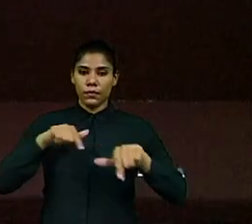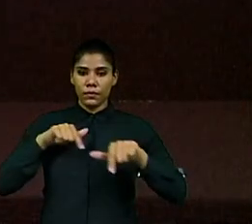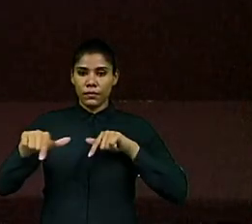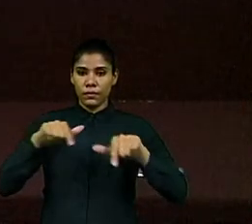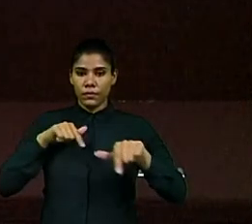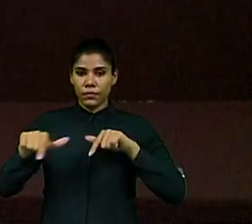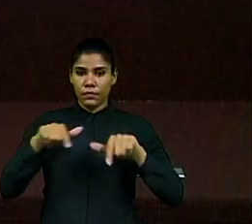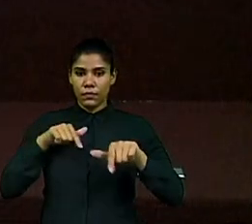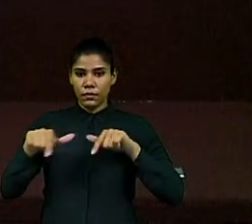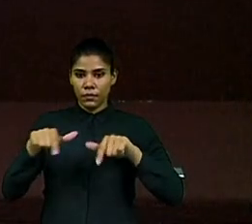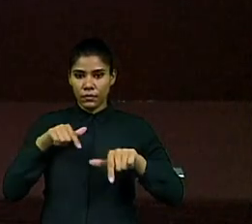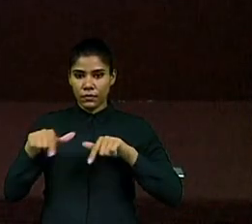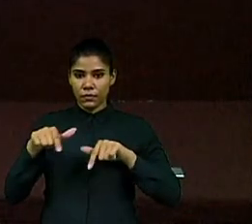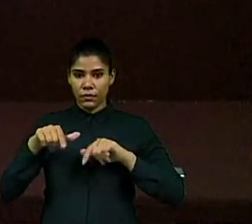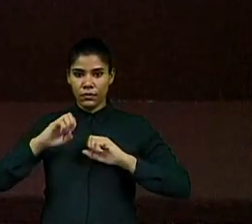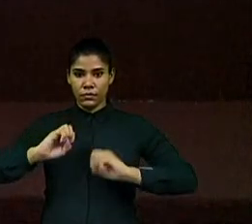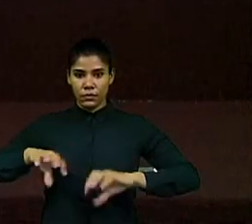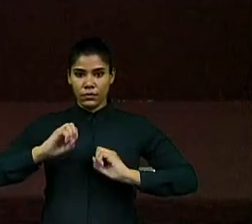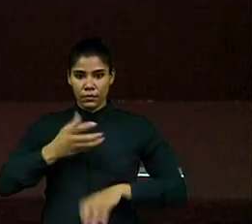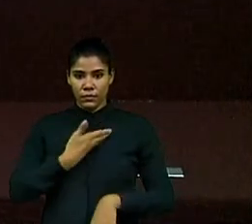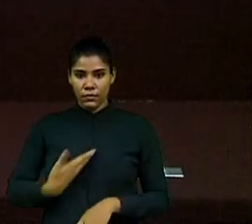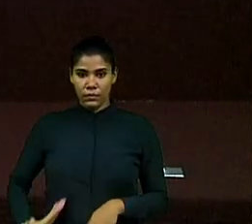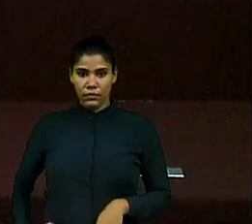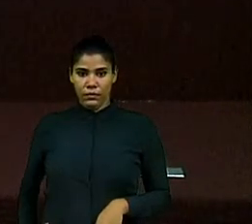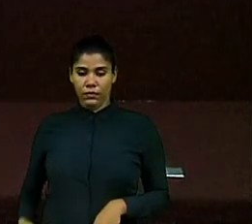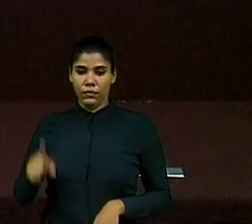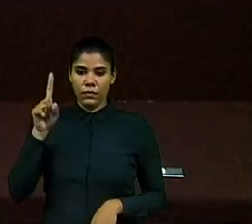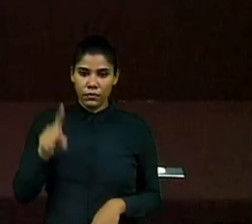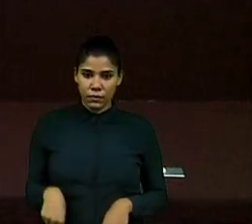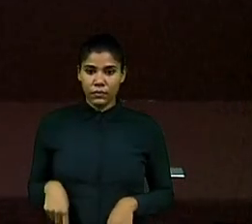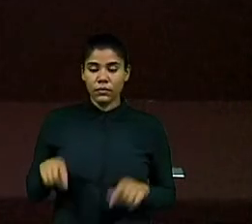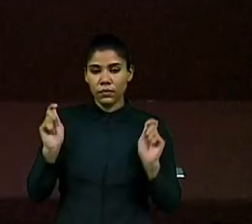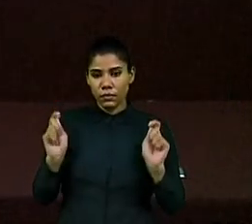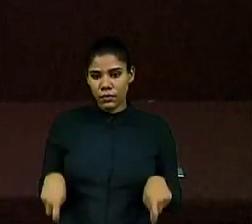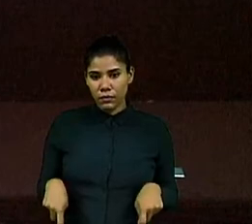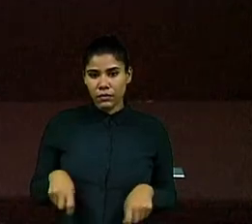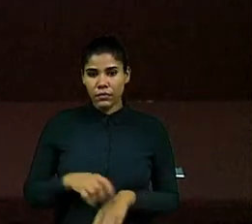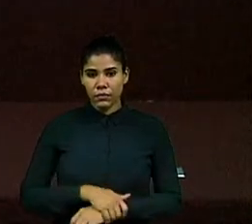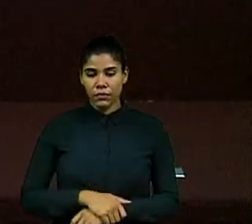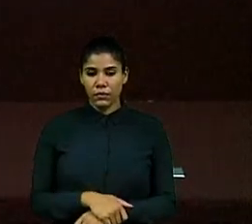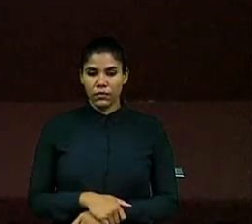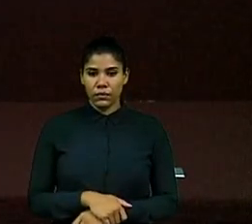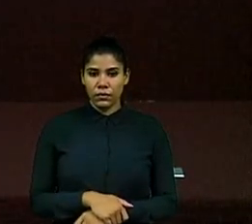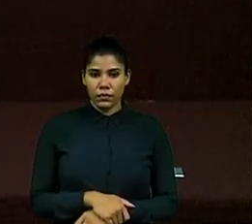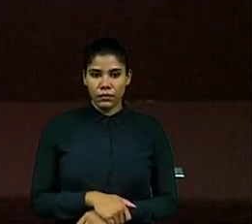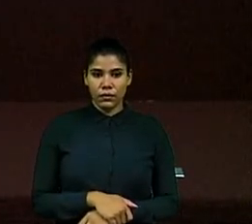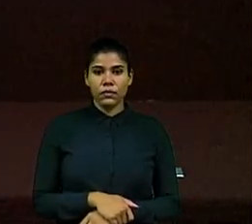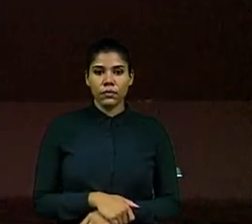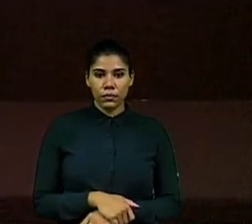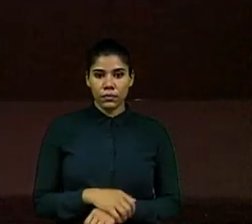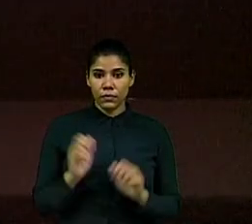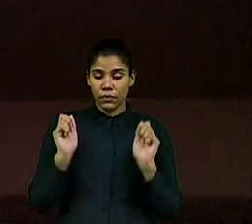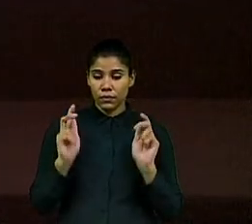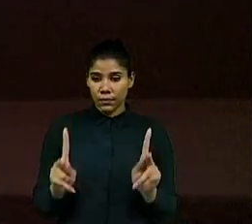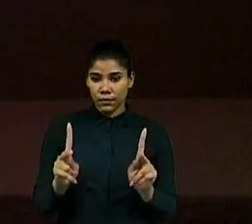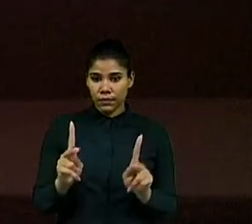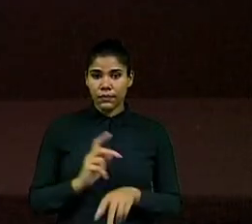de Magistério da educação pública é assim viável É sim viável Ok bom